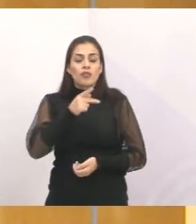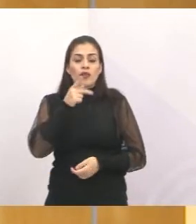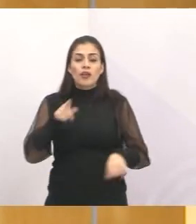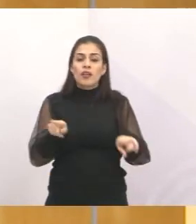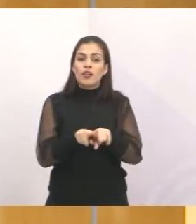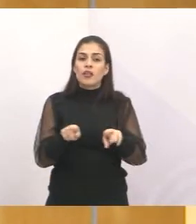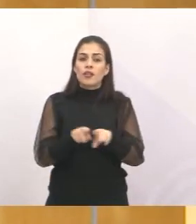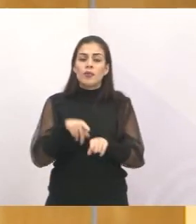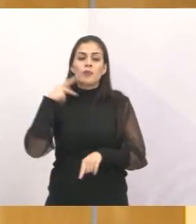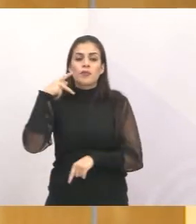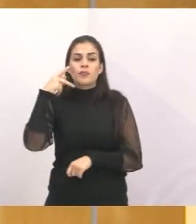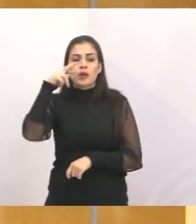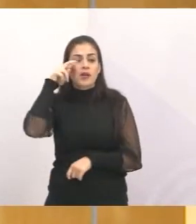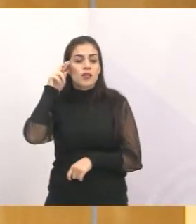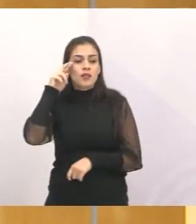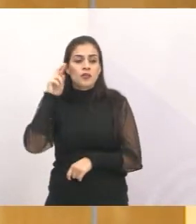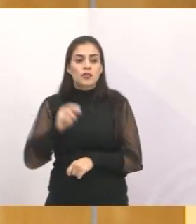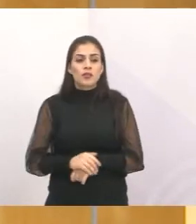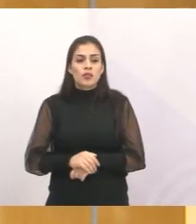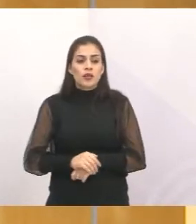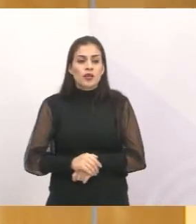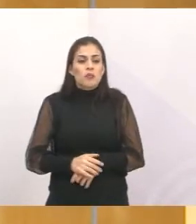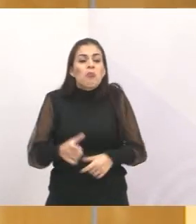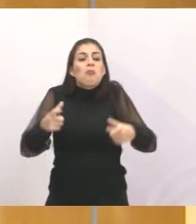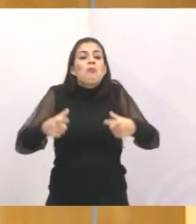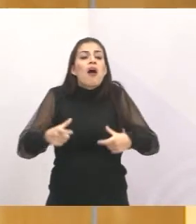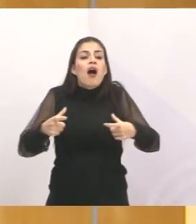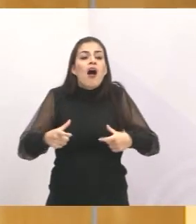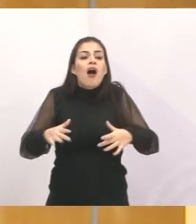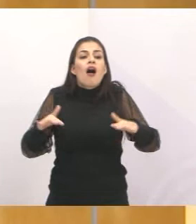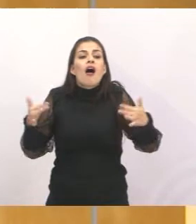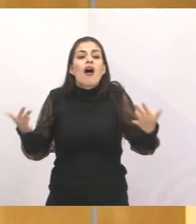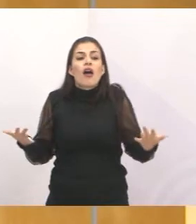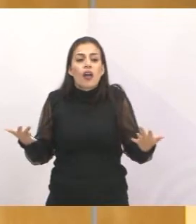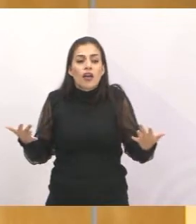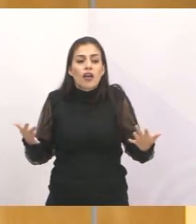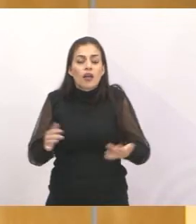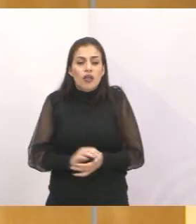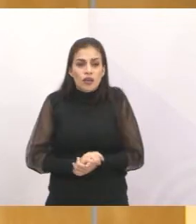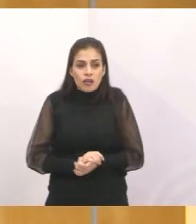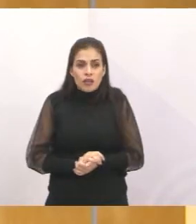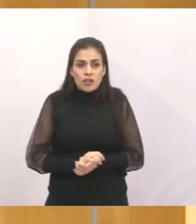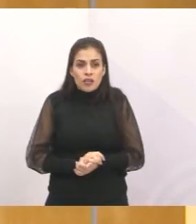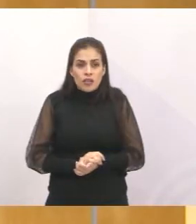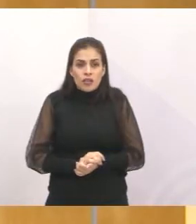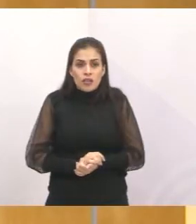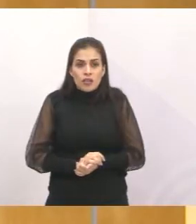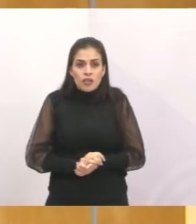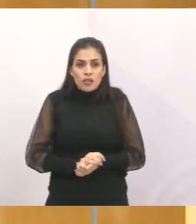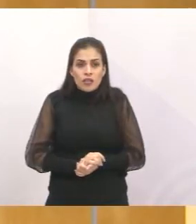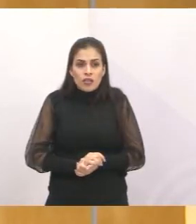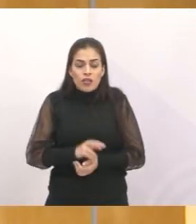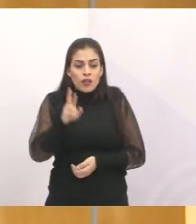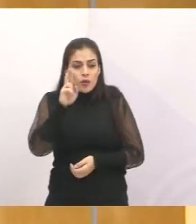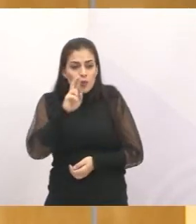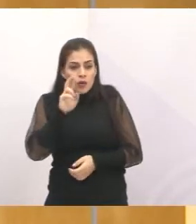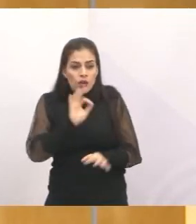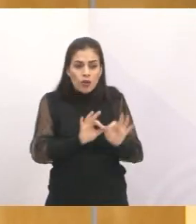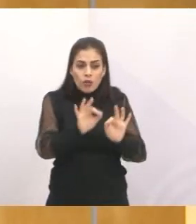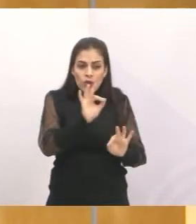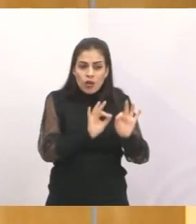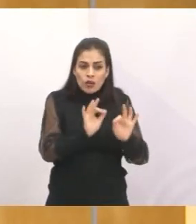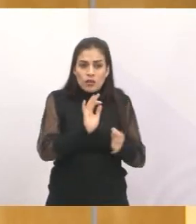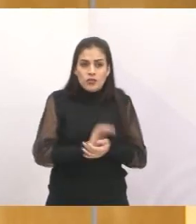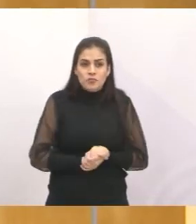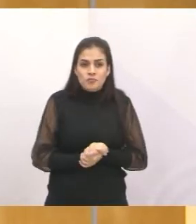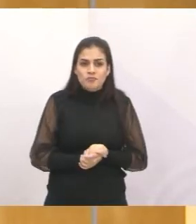E aonde está o serviço de regulação nessa hora? falei na sessão passada,